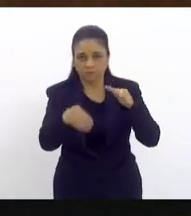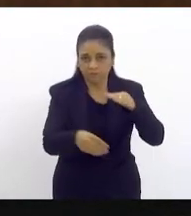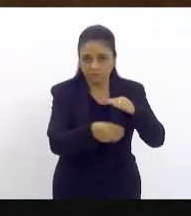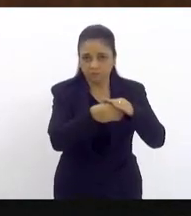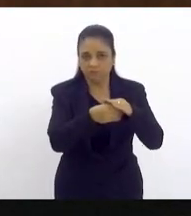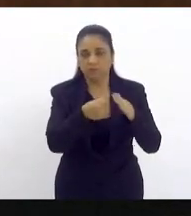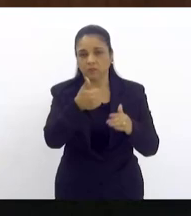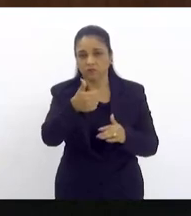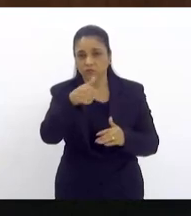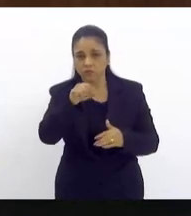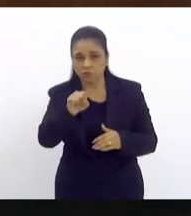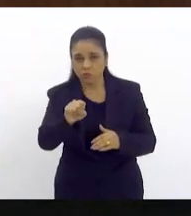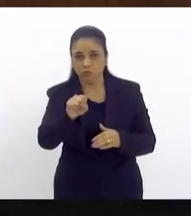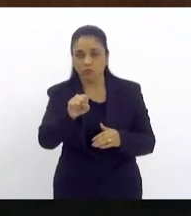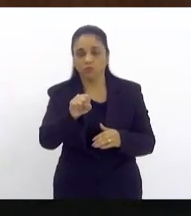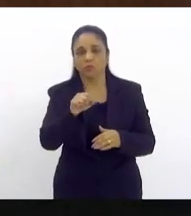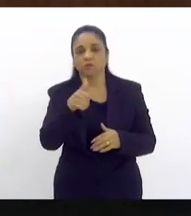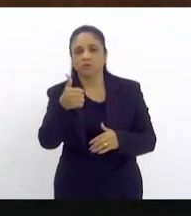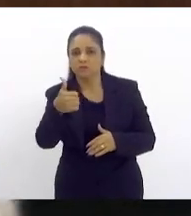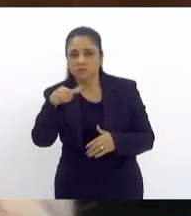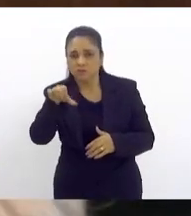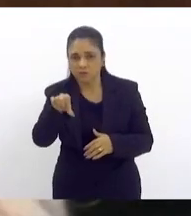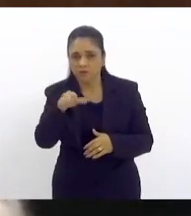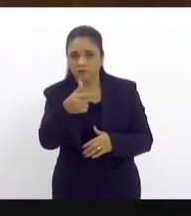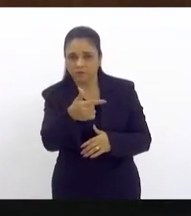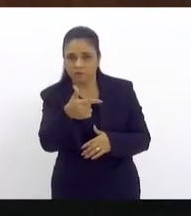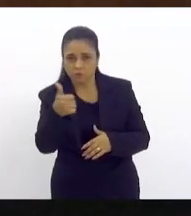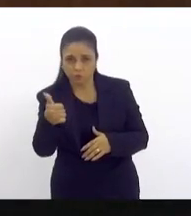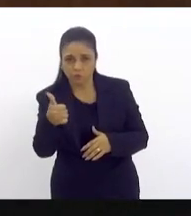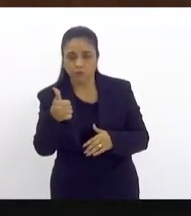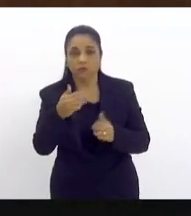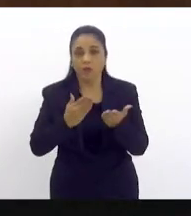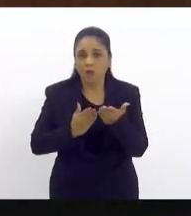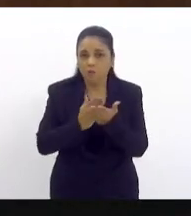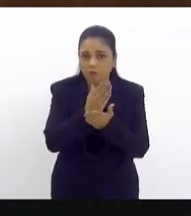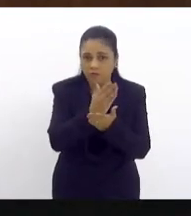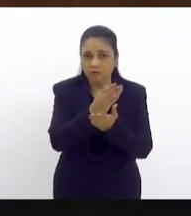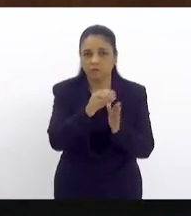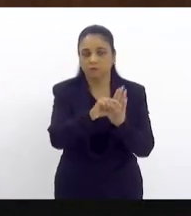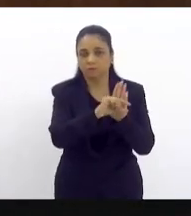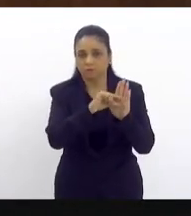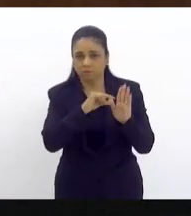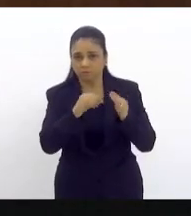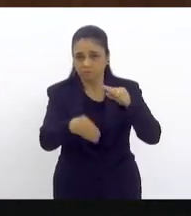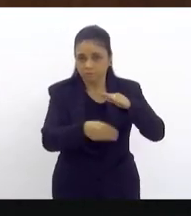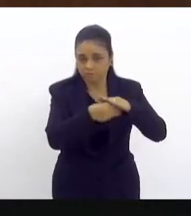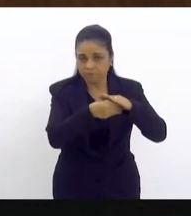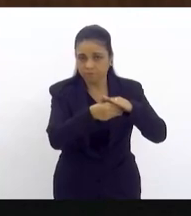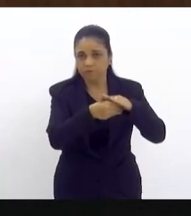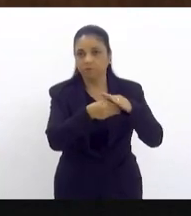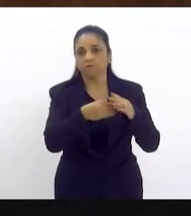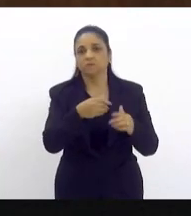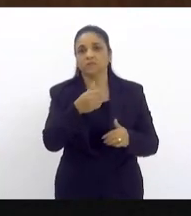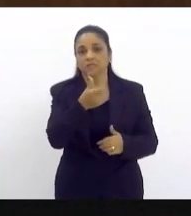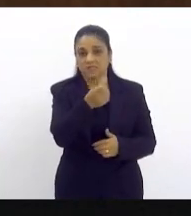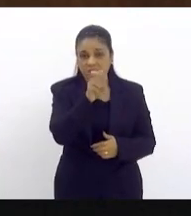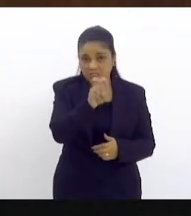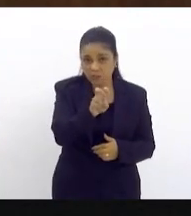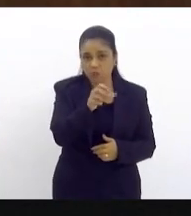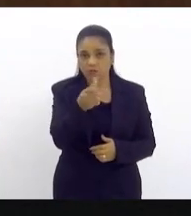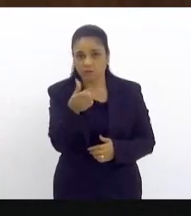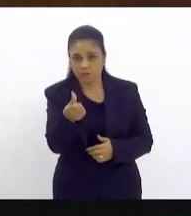18 19 e 21 pela aprovação das emendas número 5 e 6 da ccj